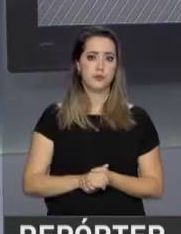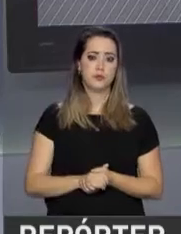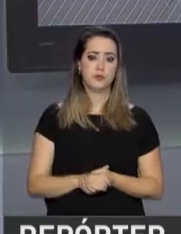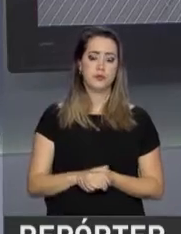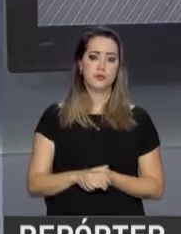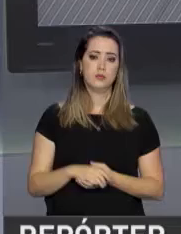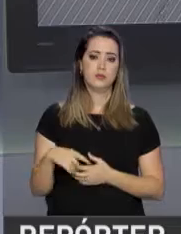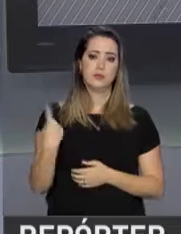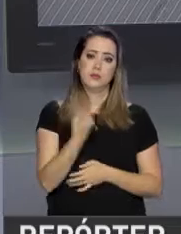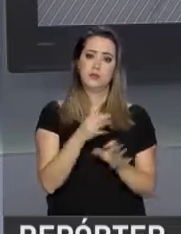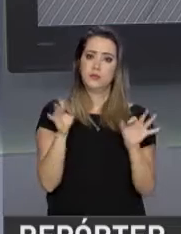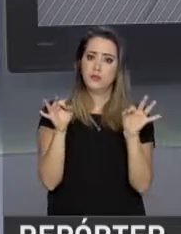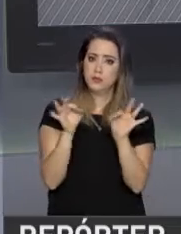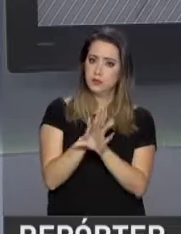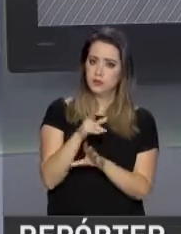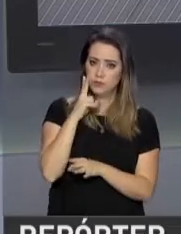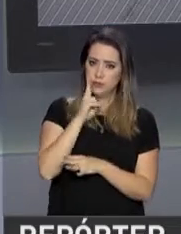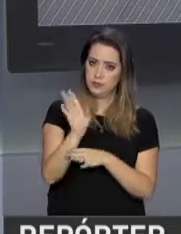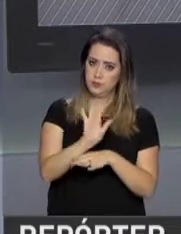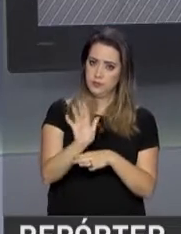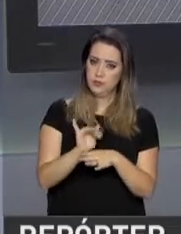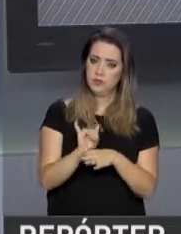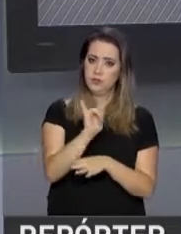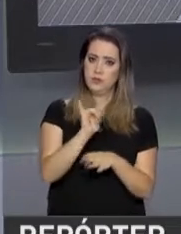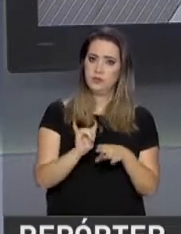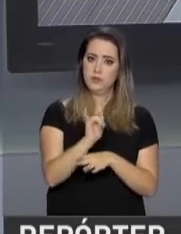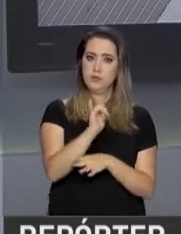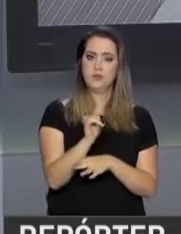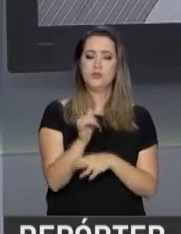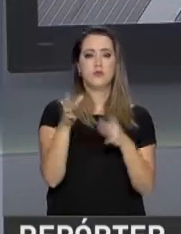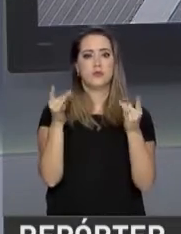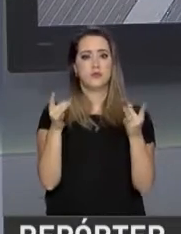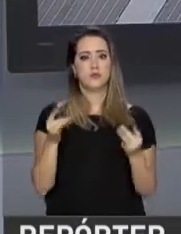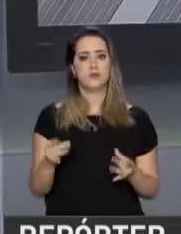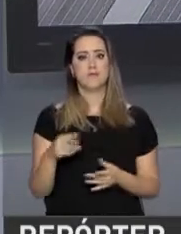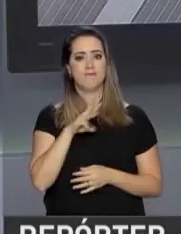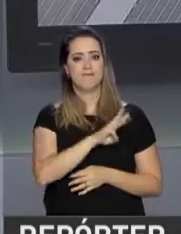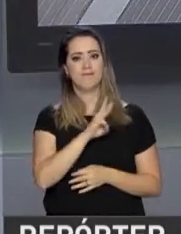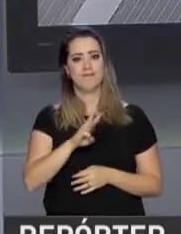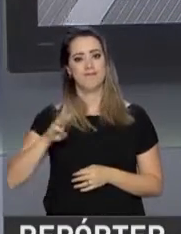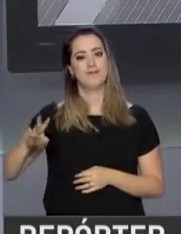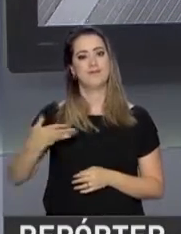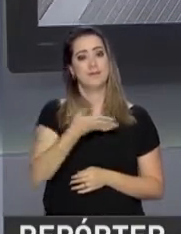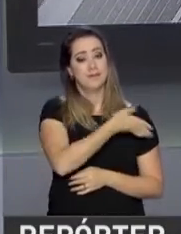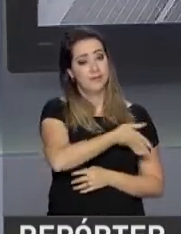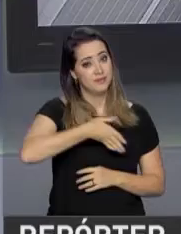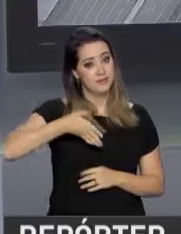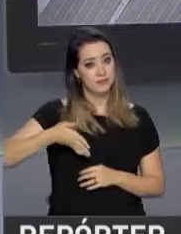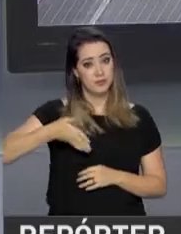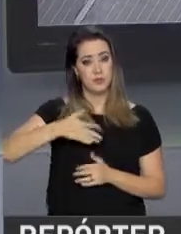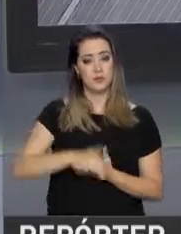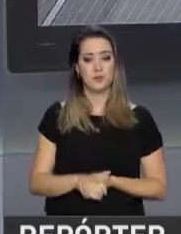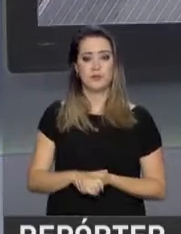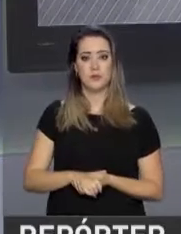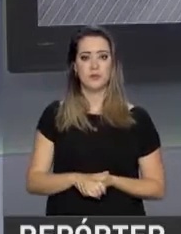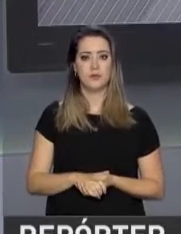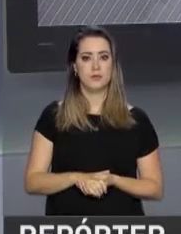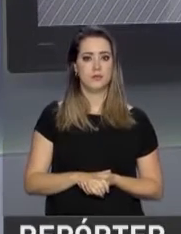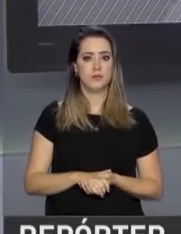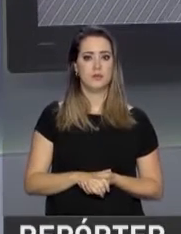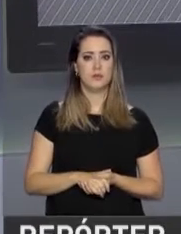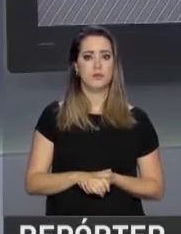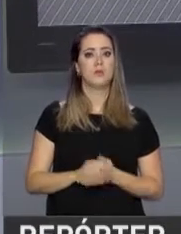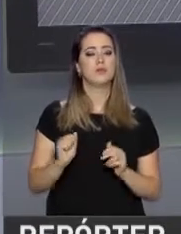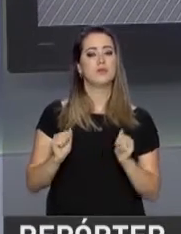a gente fica por aqui reveja as nossas reportagens no youtube acompanhe toda a nossa programação na página da nbr na